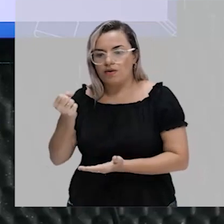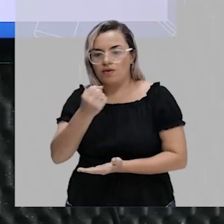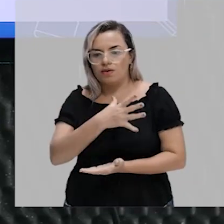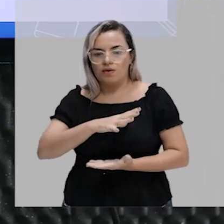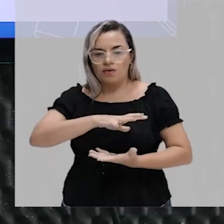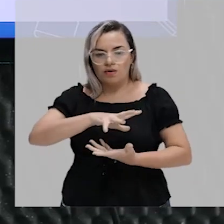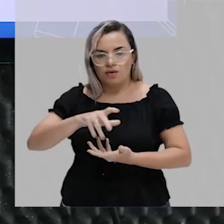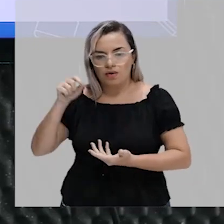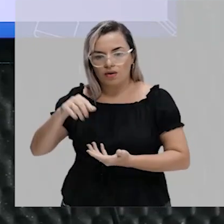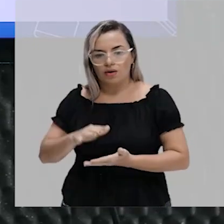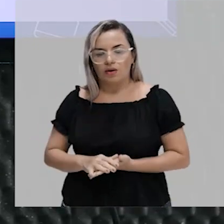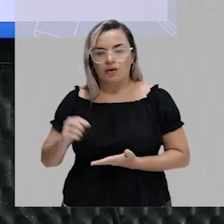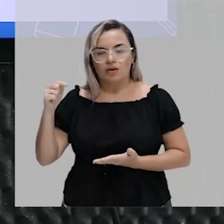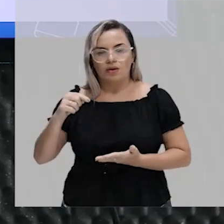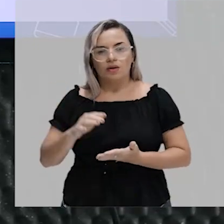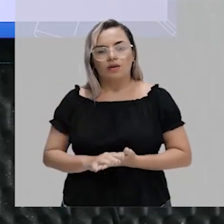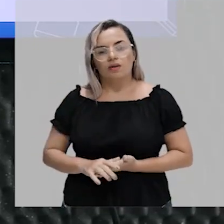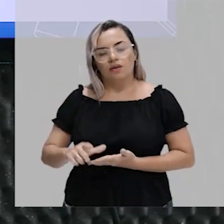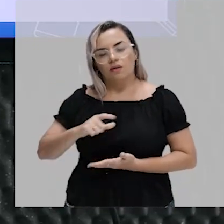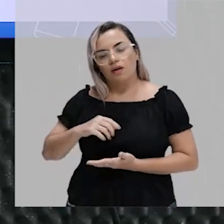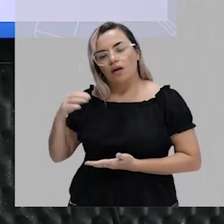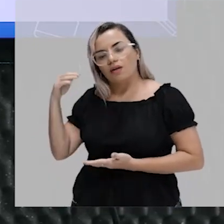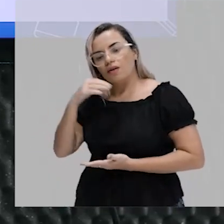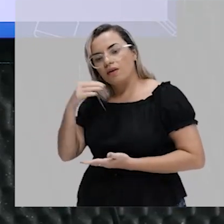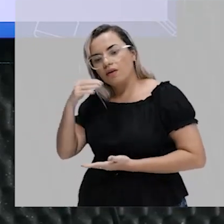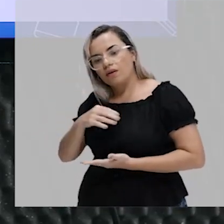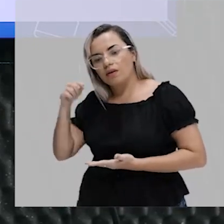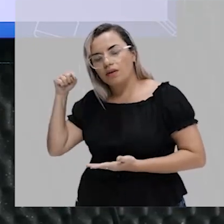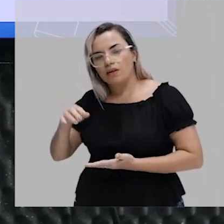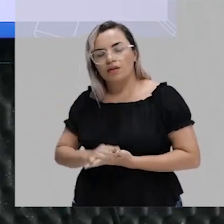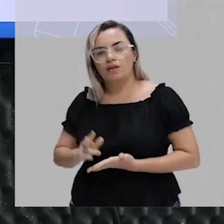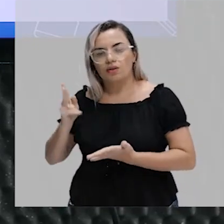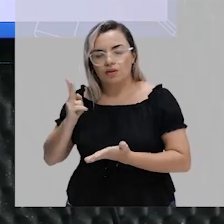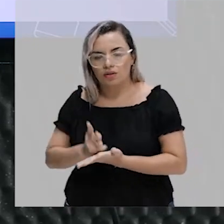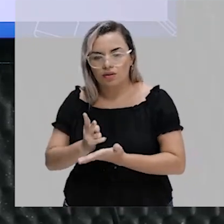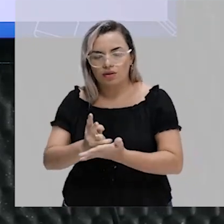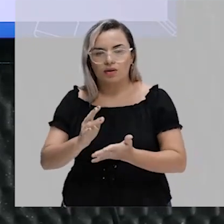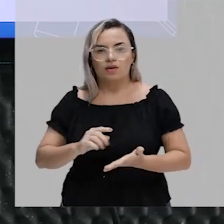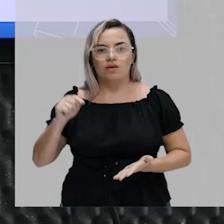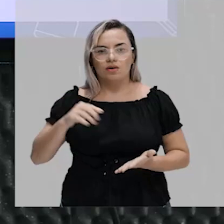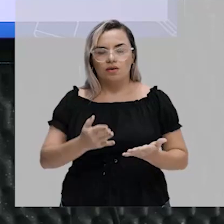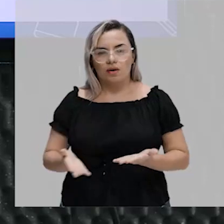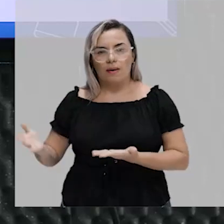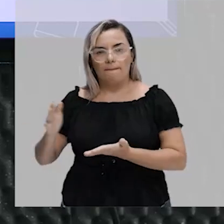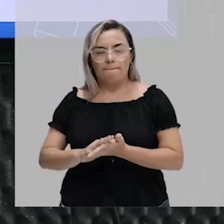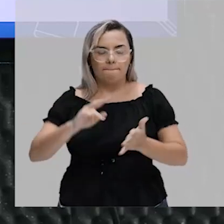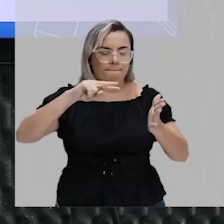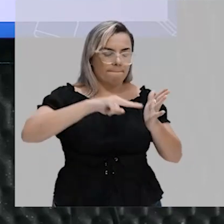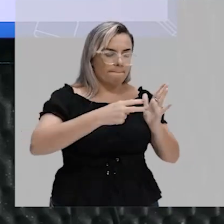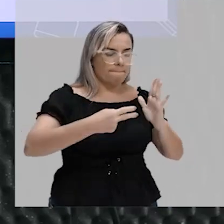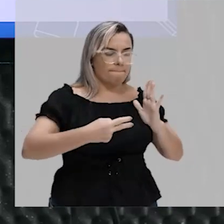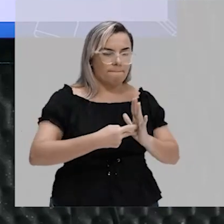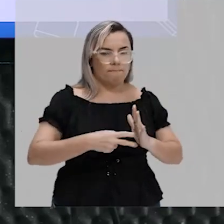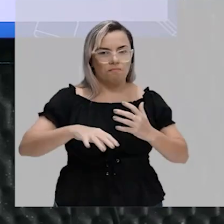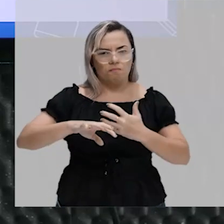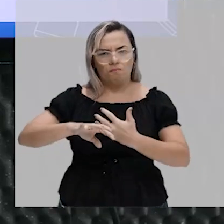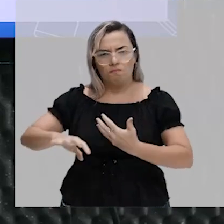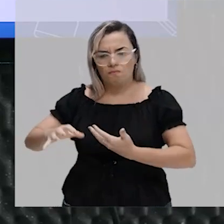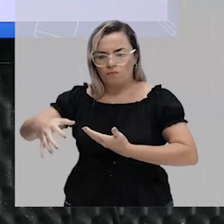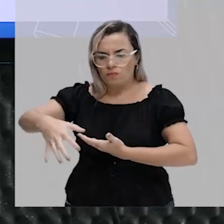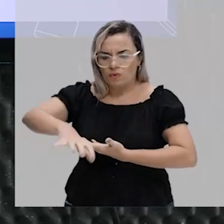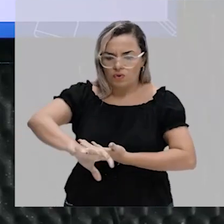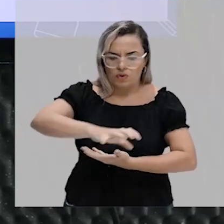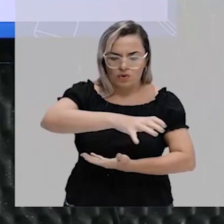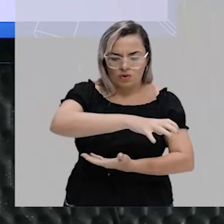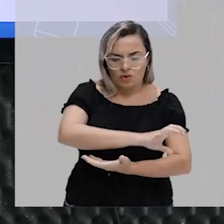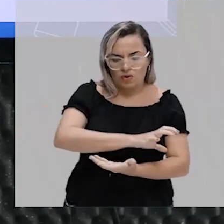e deriva que ainda perdura. Tá? Então, isso significa que esse afastamento, essas mudanças